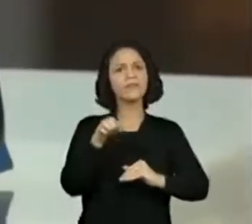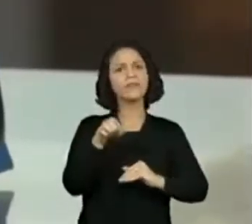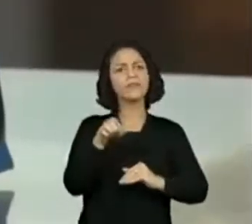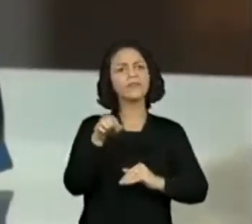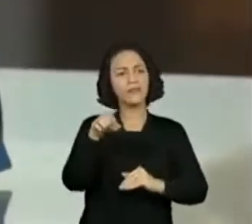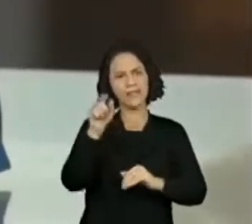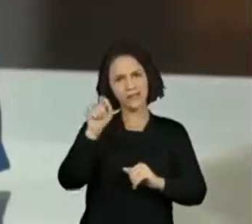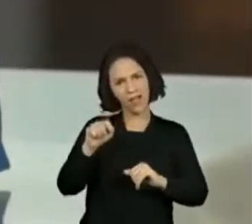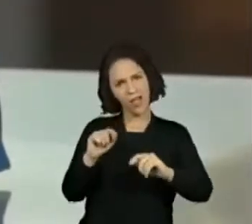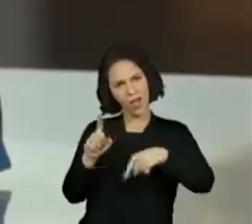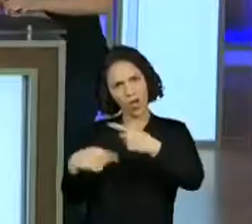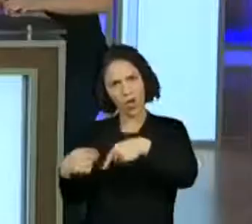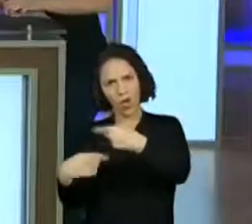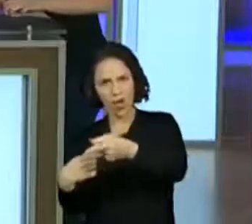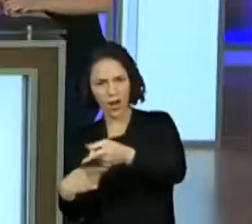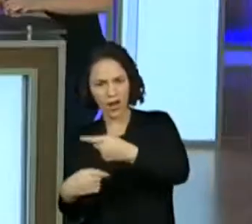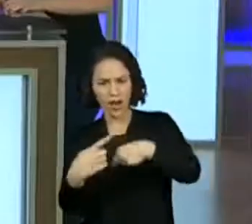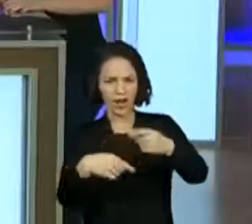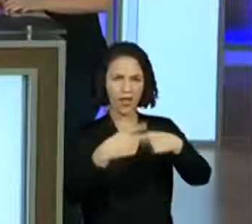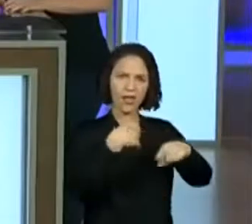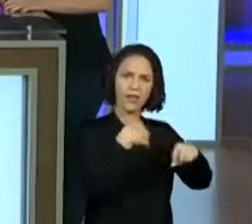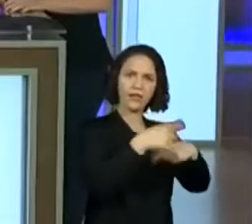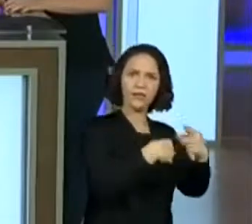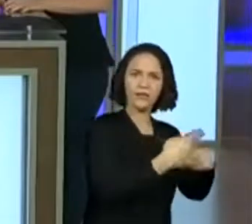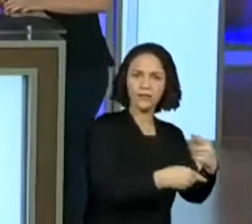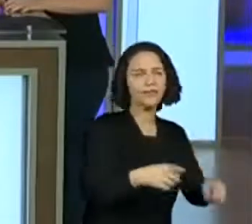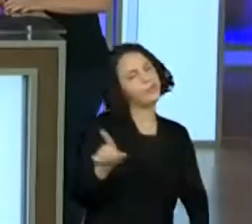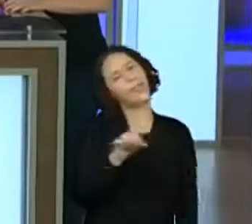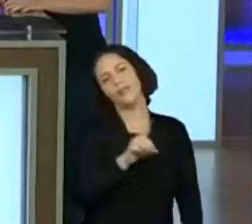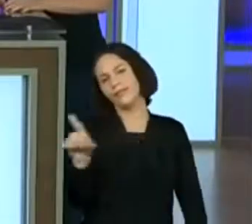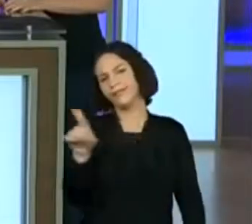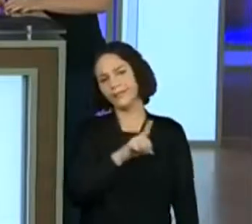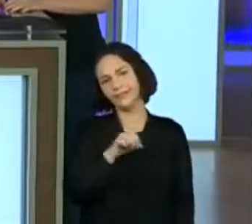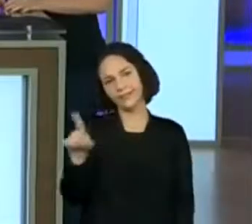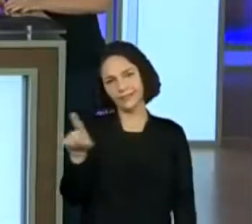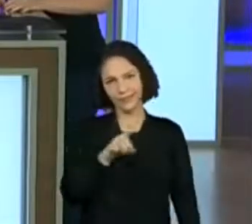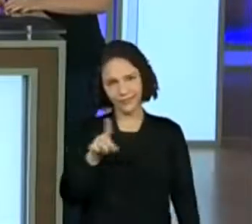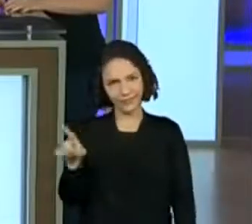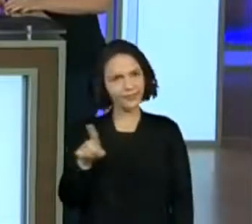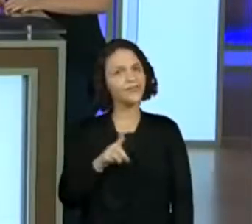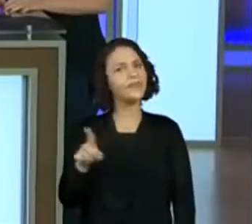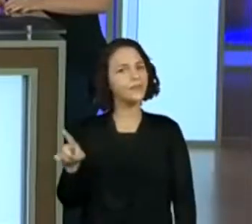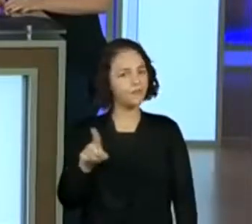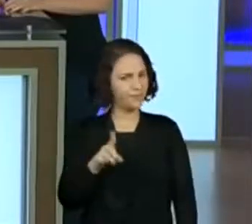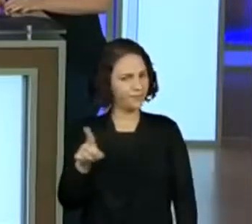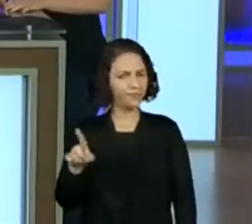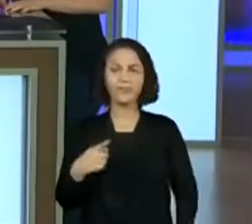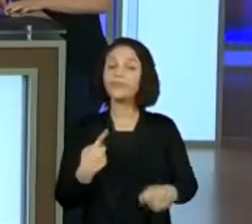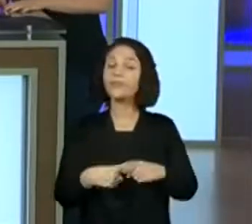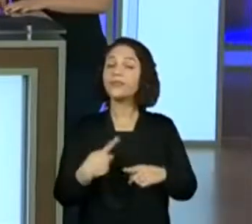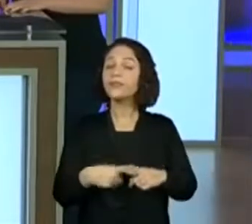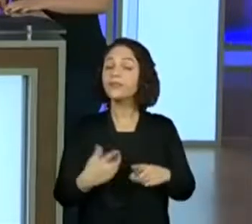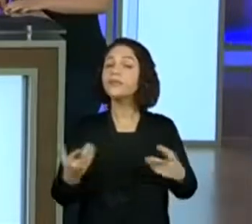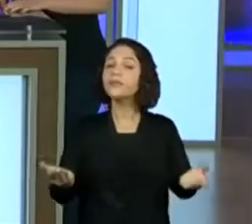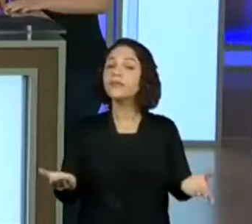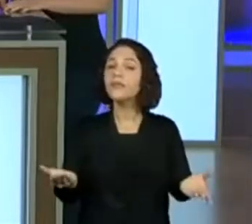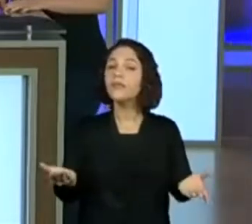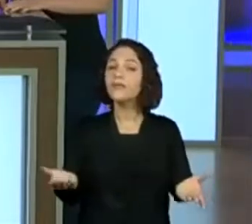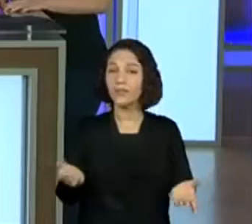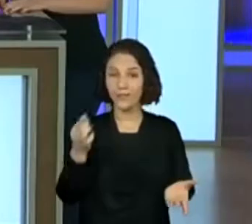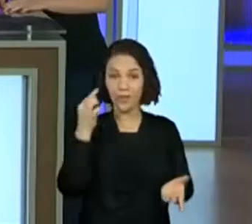falando aí no chat? Coloquem aí pra gente. Ah lá, não, não, não, né? Por quê? Ele tem um